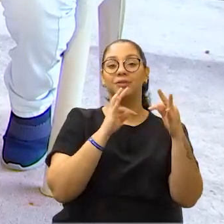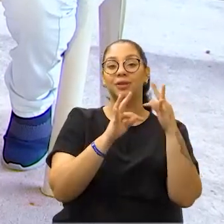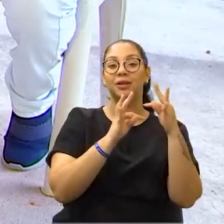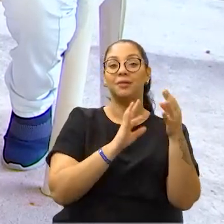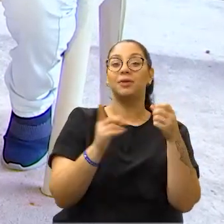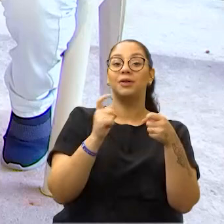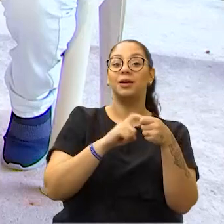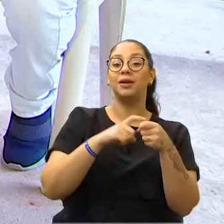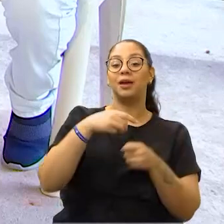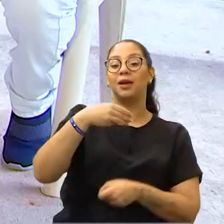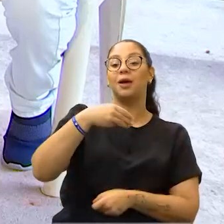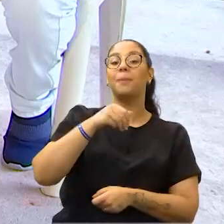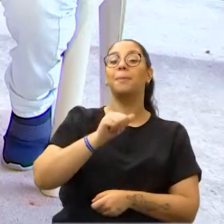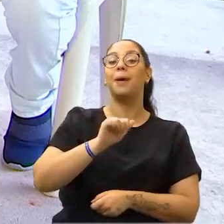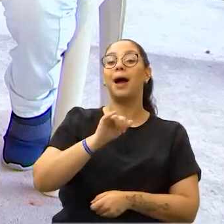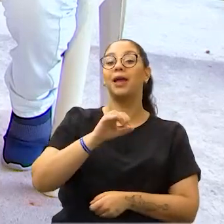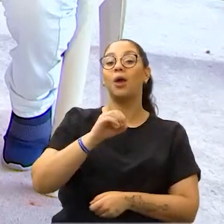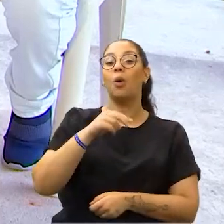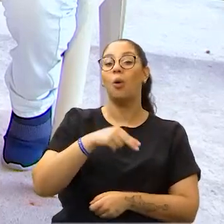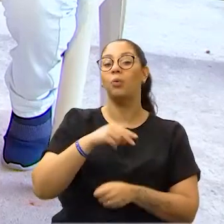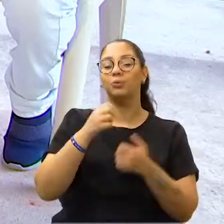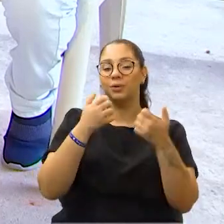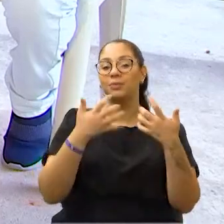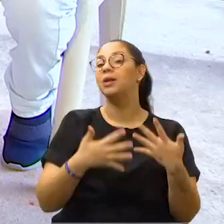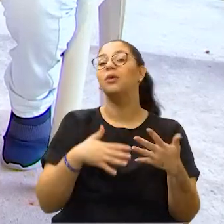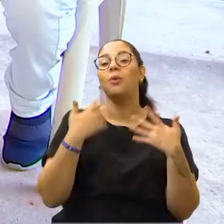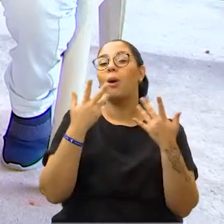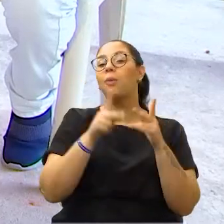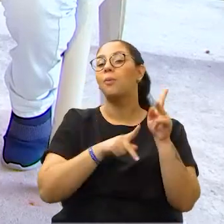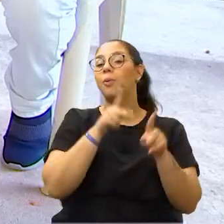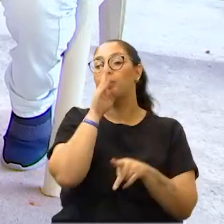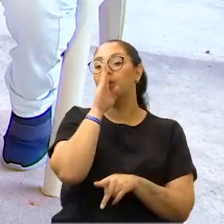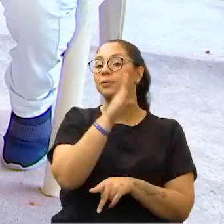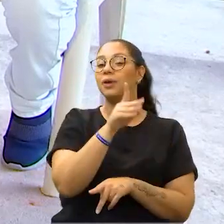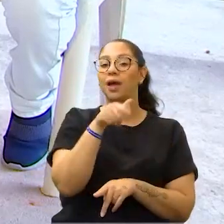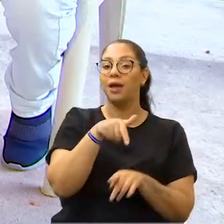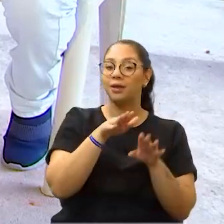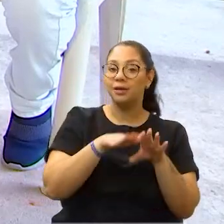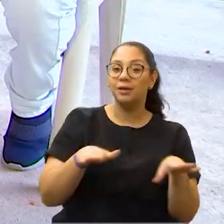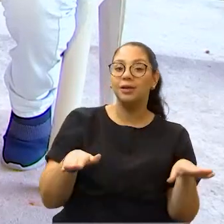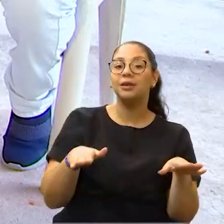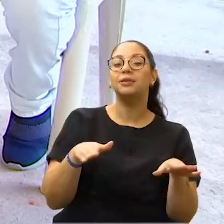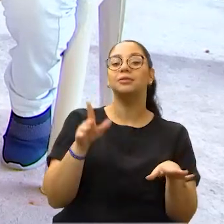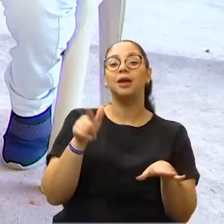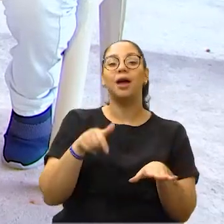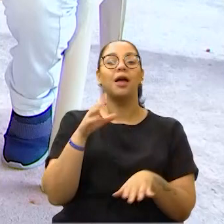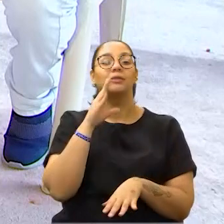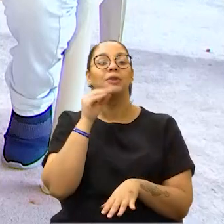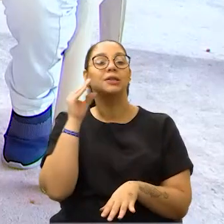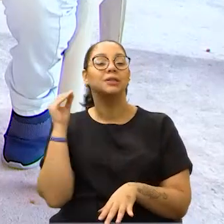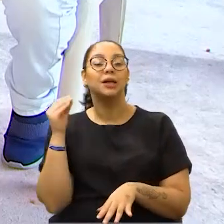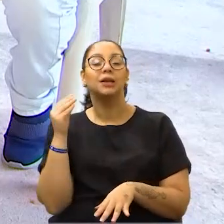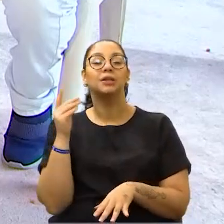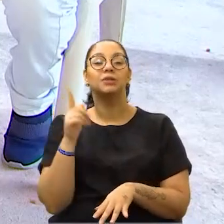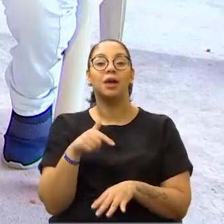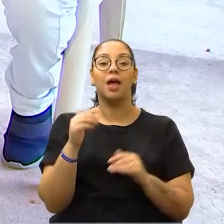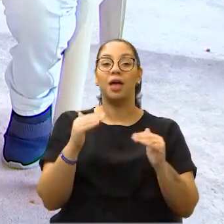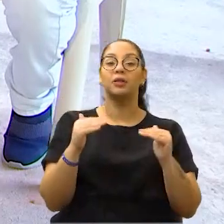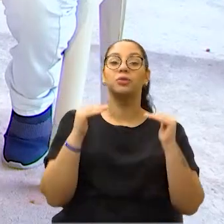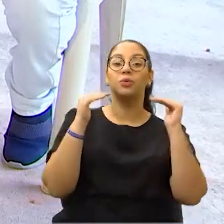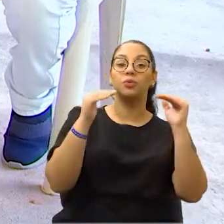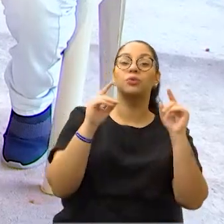que a gente pode falar aí, Michael? Qual é o público principal aí? É crianças, é